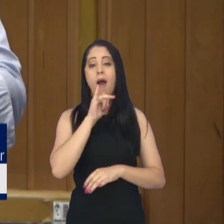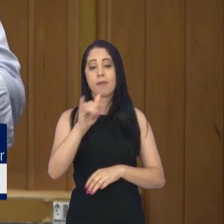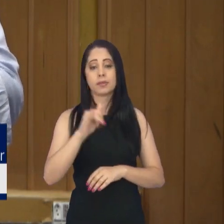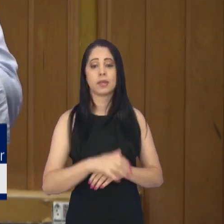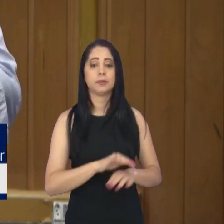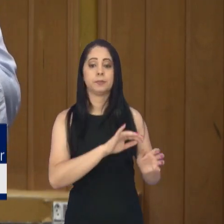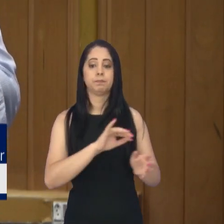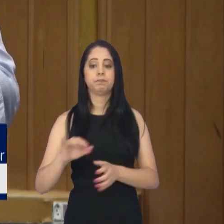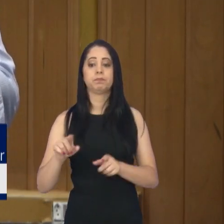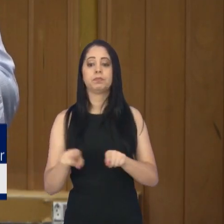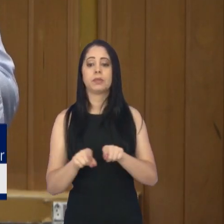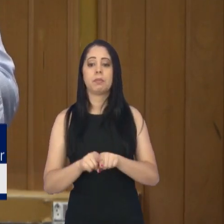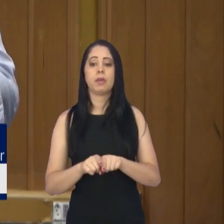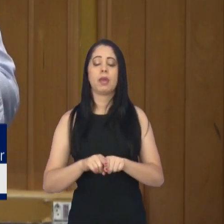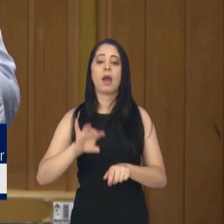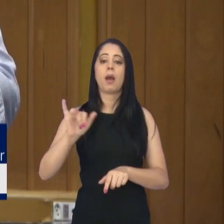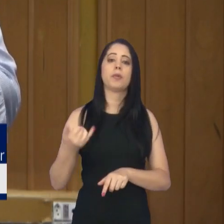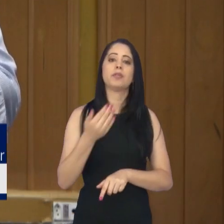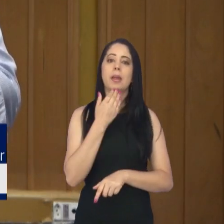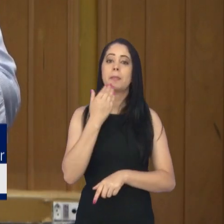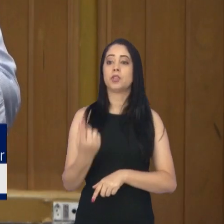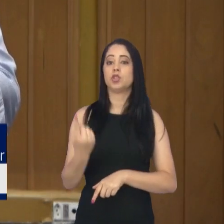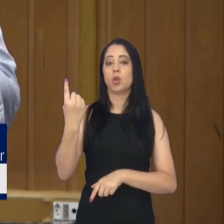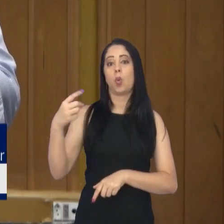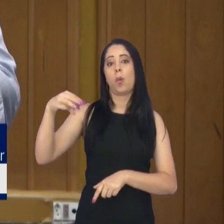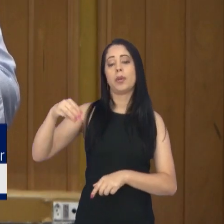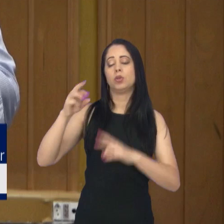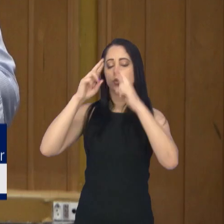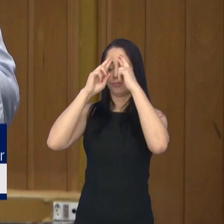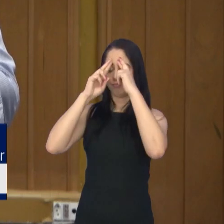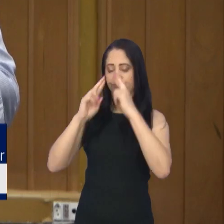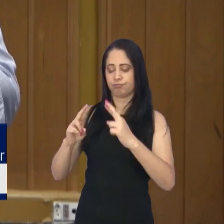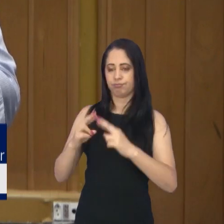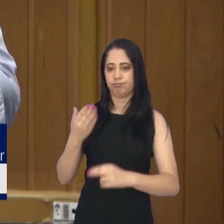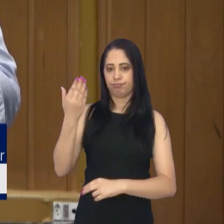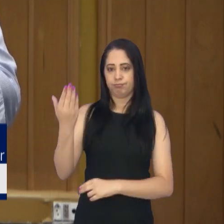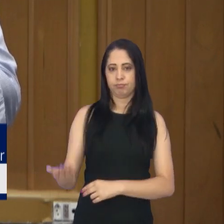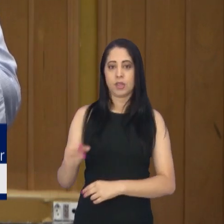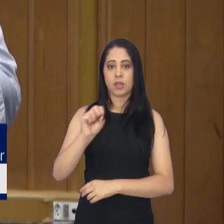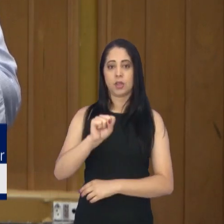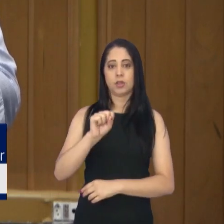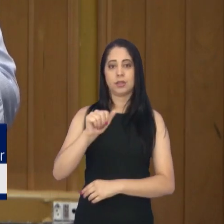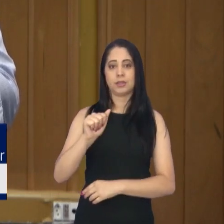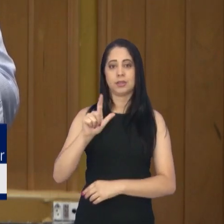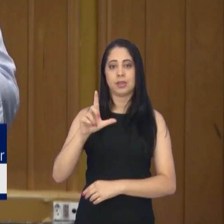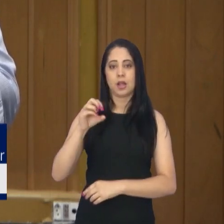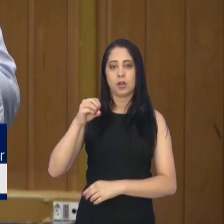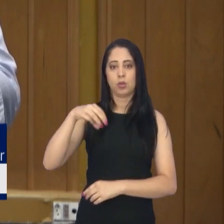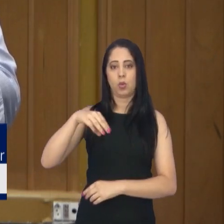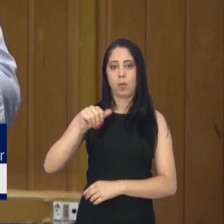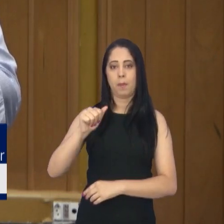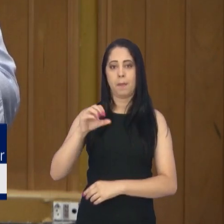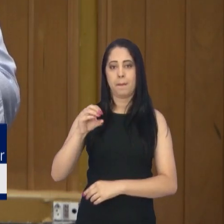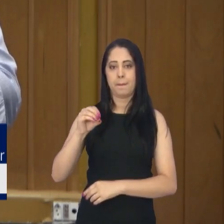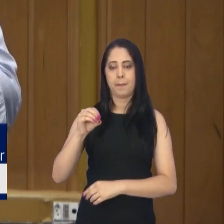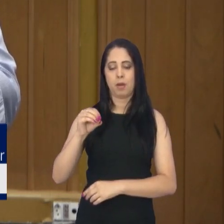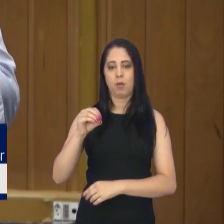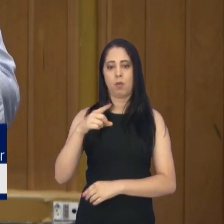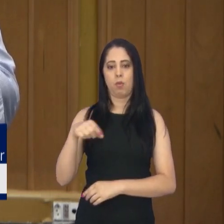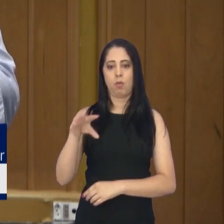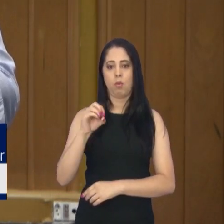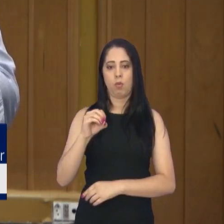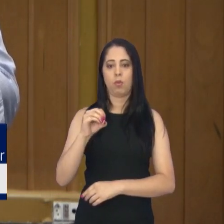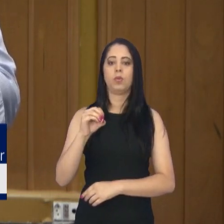também aproveitar e pedir um minuto de silêncio para Salomão Rodrigues Costa. Ele faleceu na